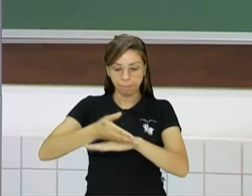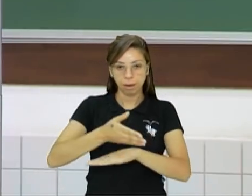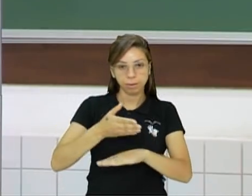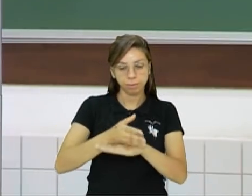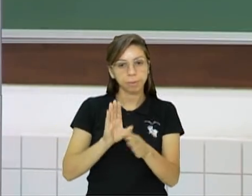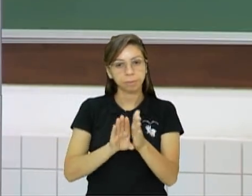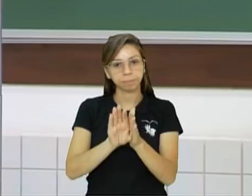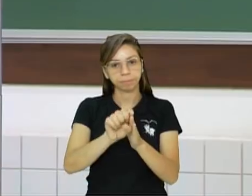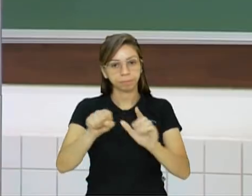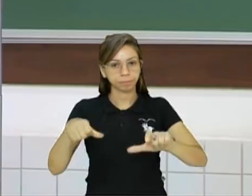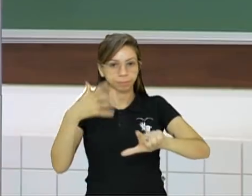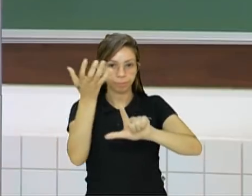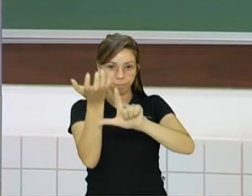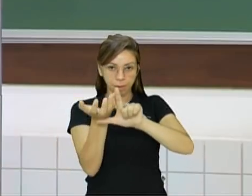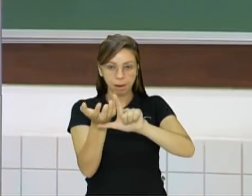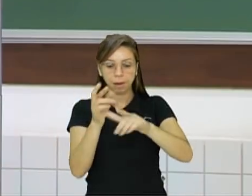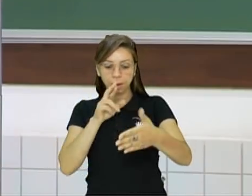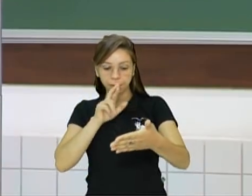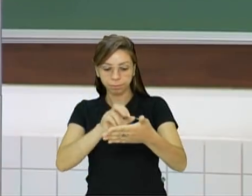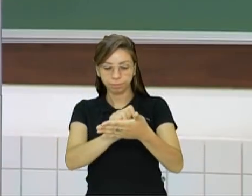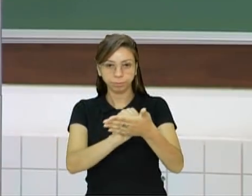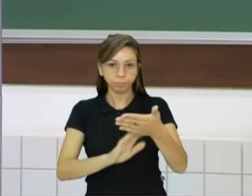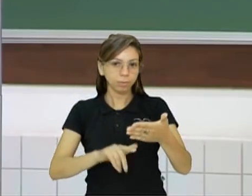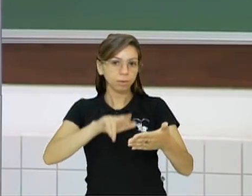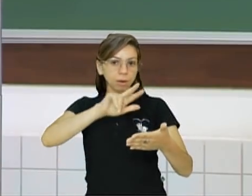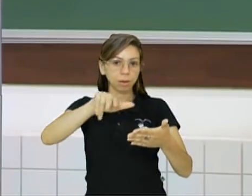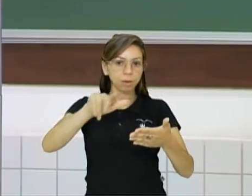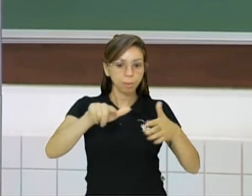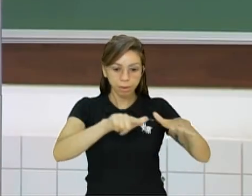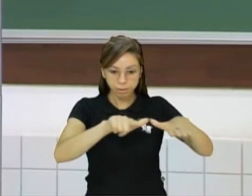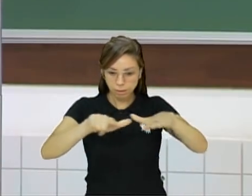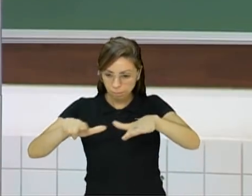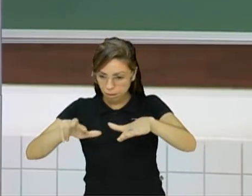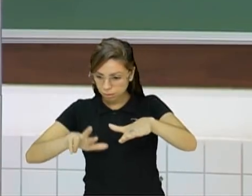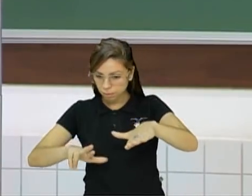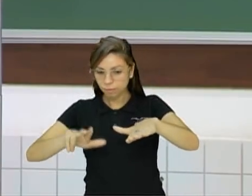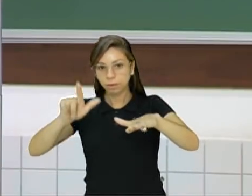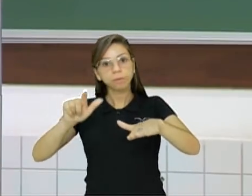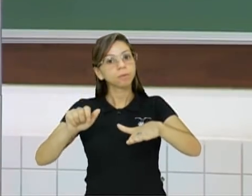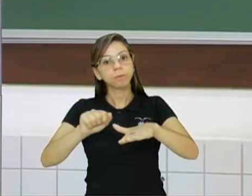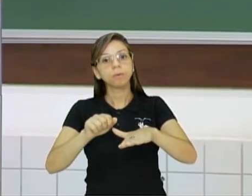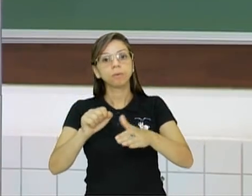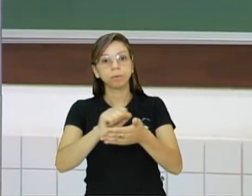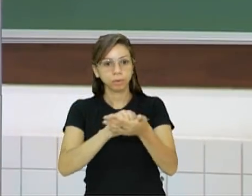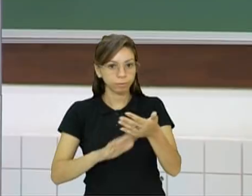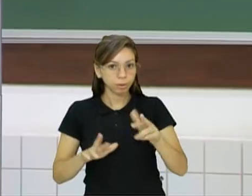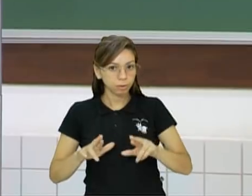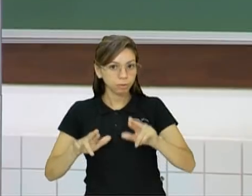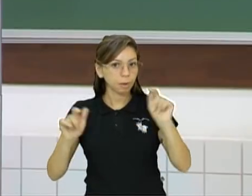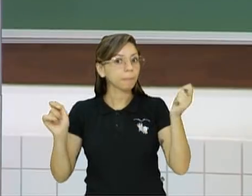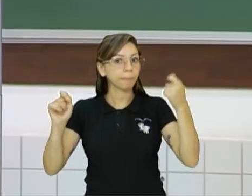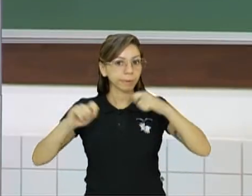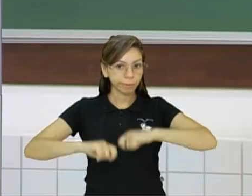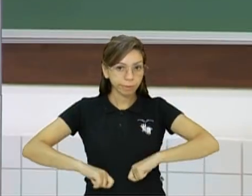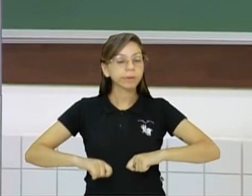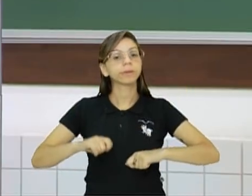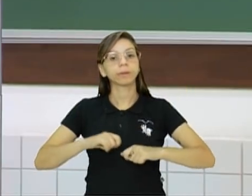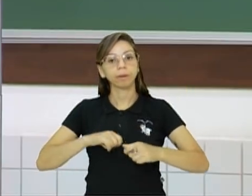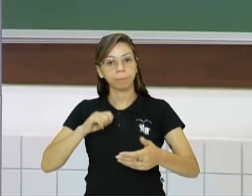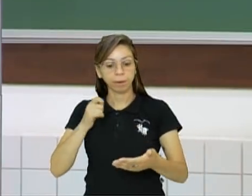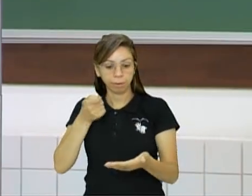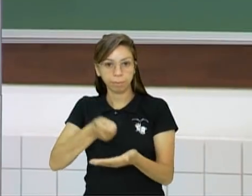as atividades? Gente, não é porque é uma semana diferente, com atividades diferentes, que não terá atividade no